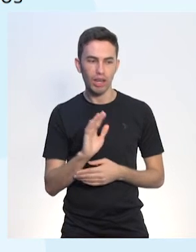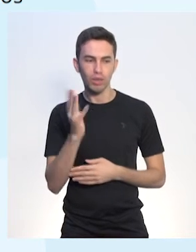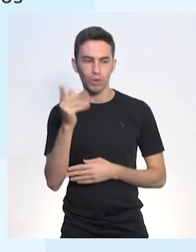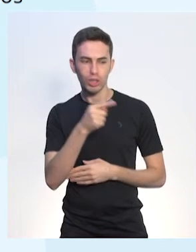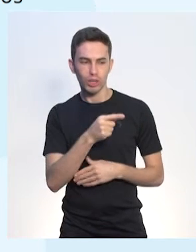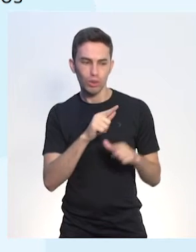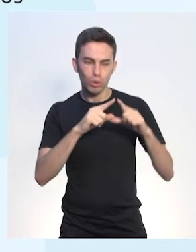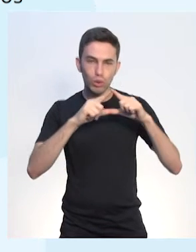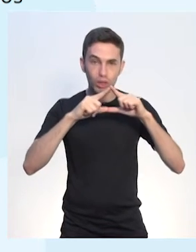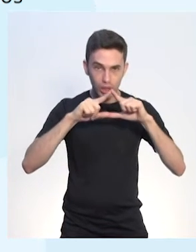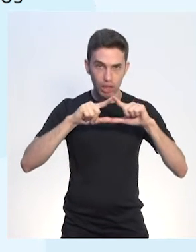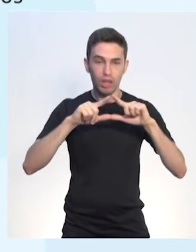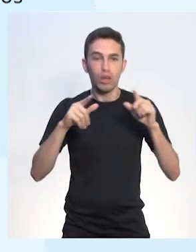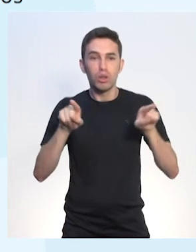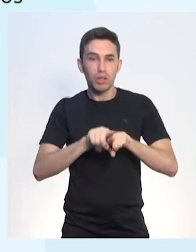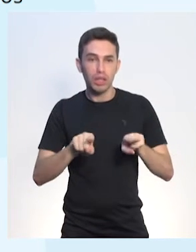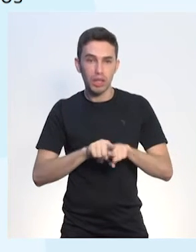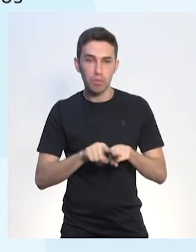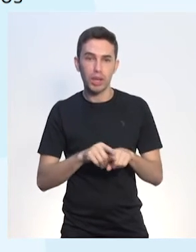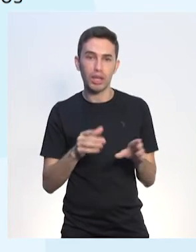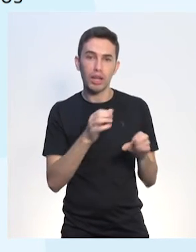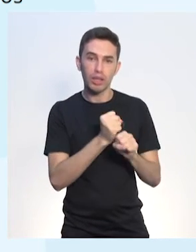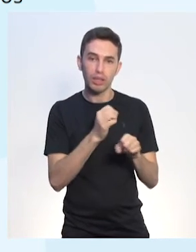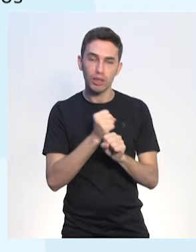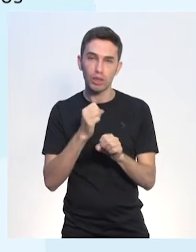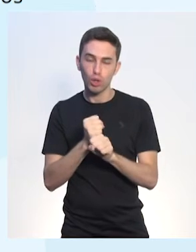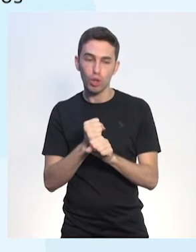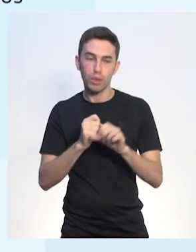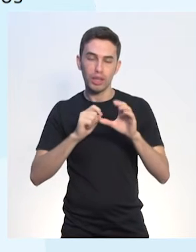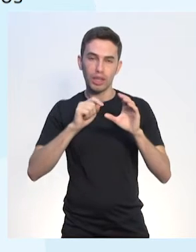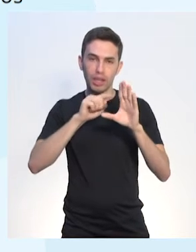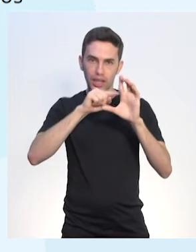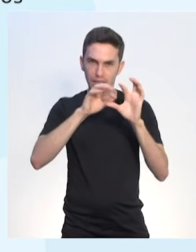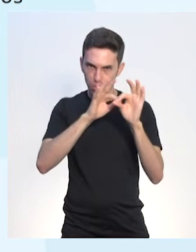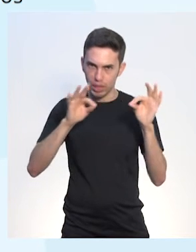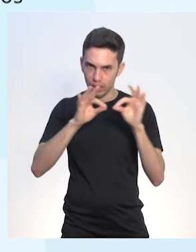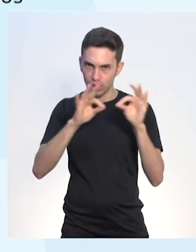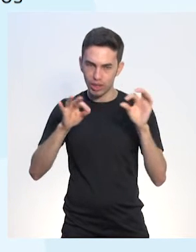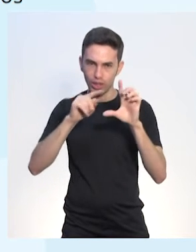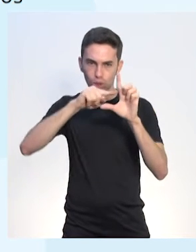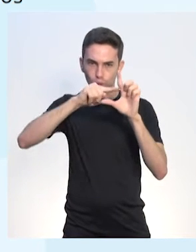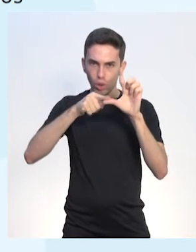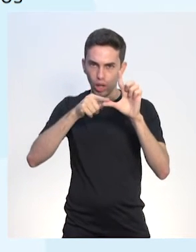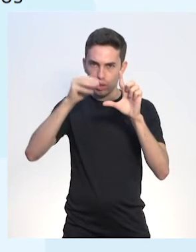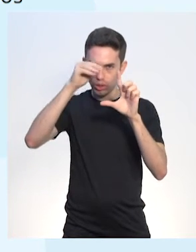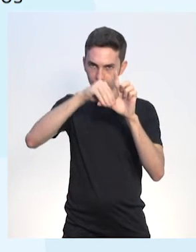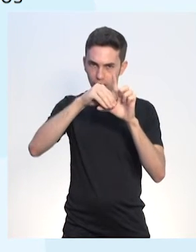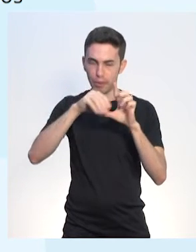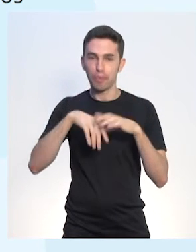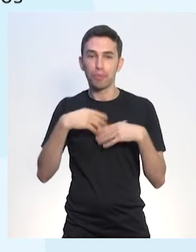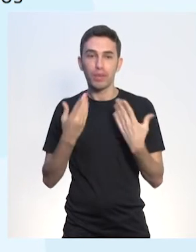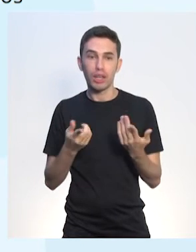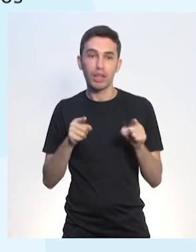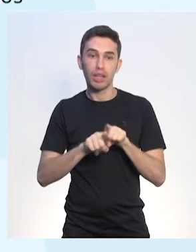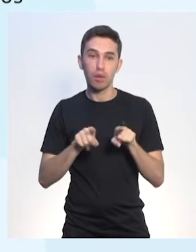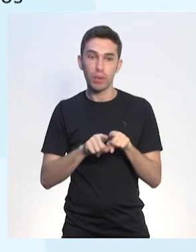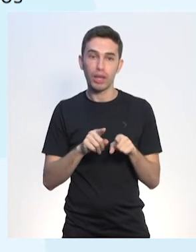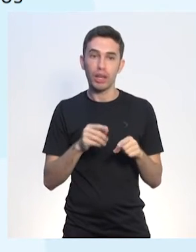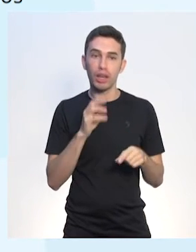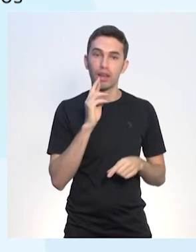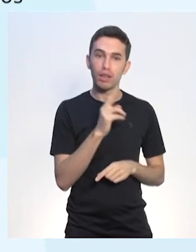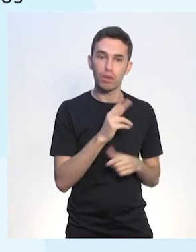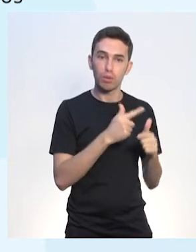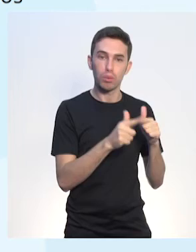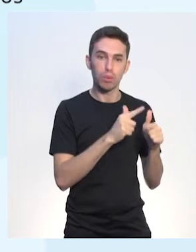triângulos quanto à soma das medidas dos seus ângulos internos. E resolver problemas utilizando argumentos